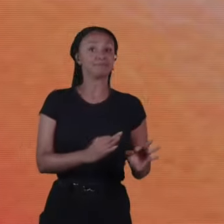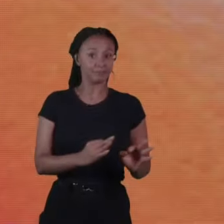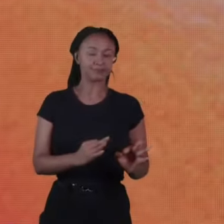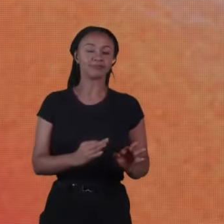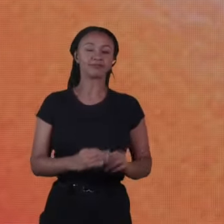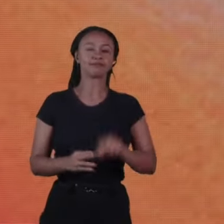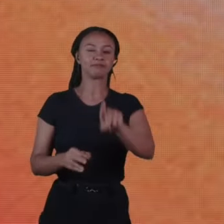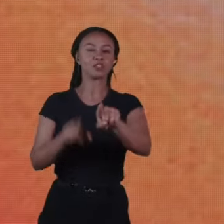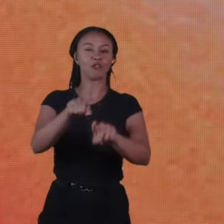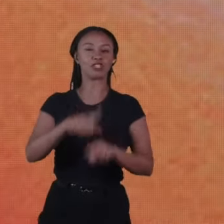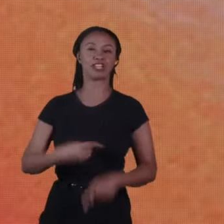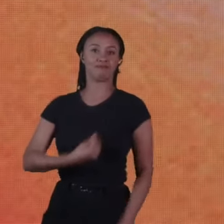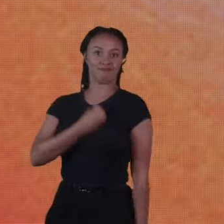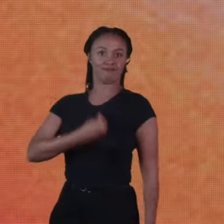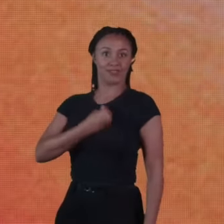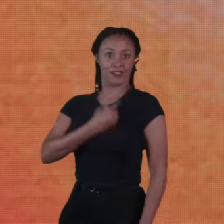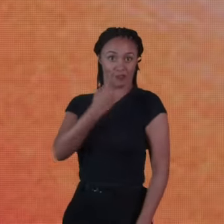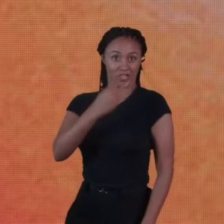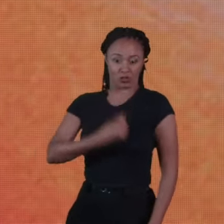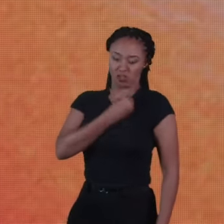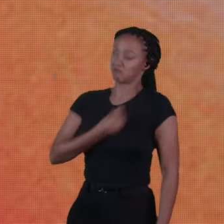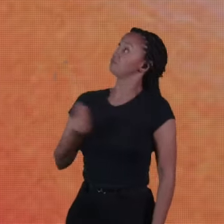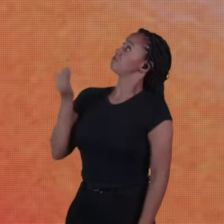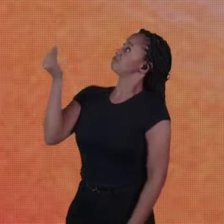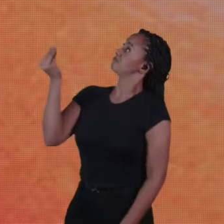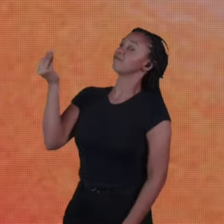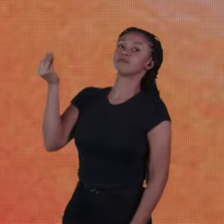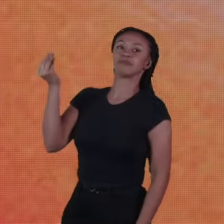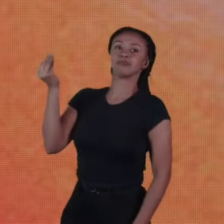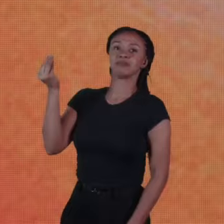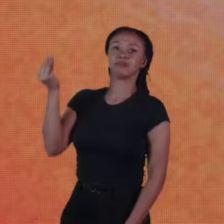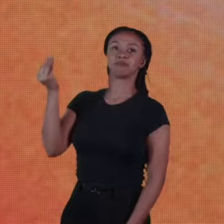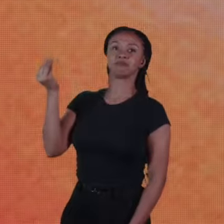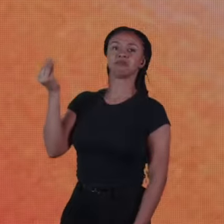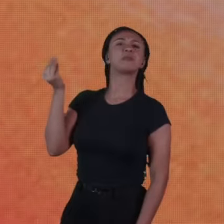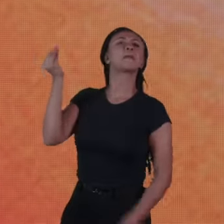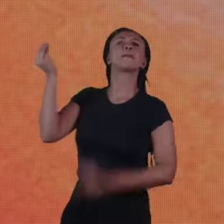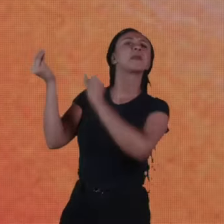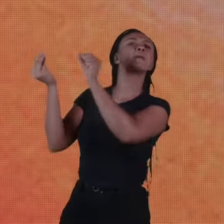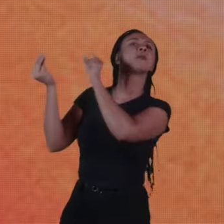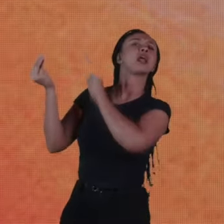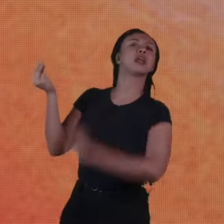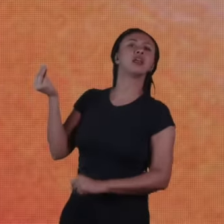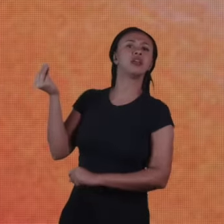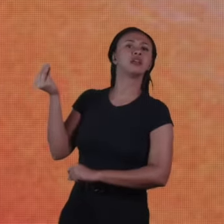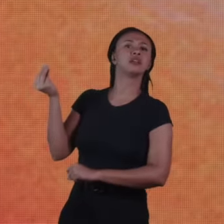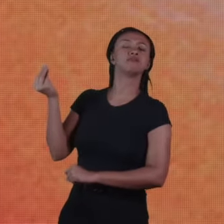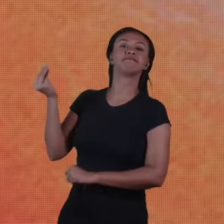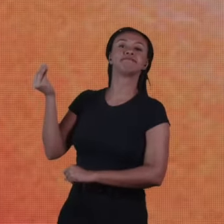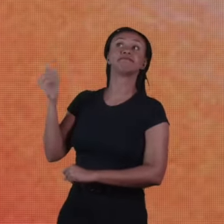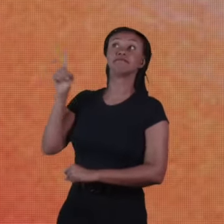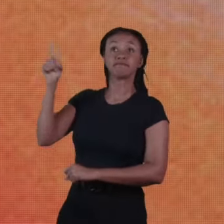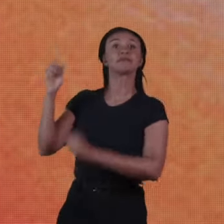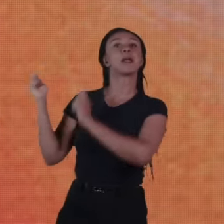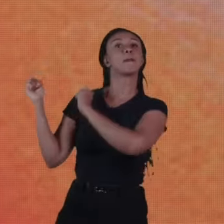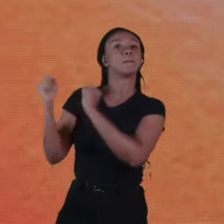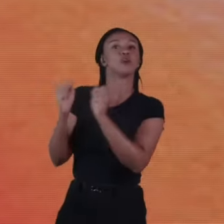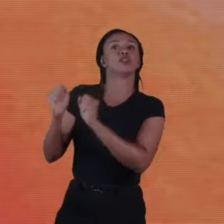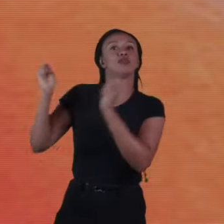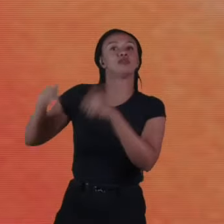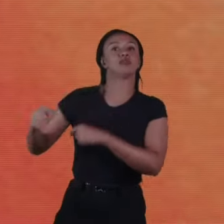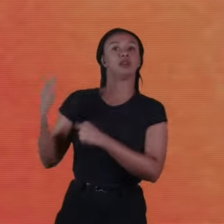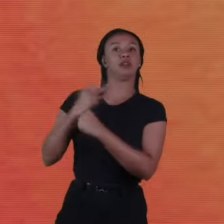Você, quando entregou tua vida a Jesus, se entregou para alguém que realmente pode cuidar. Ele não é somente